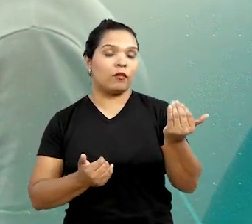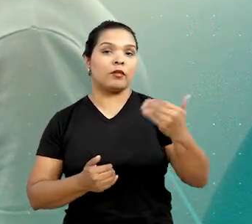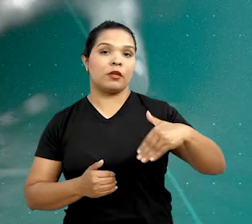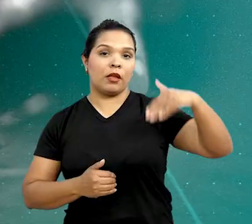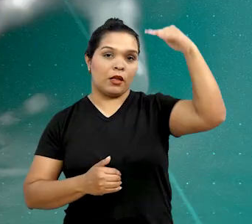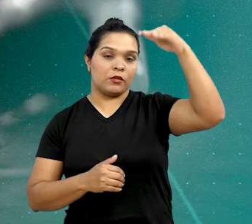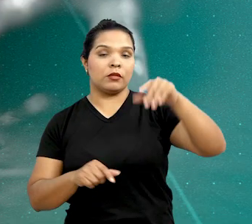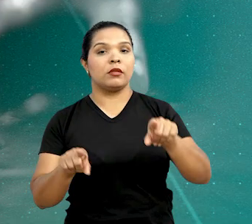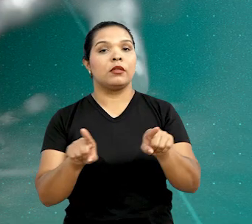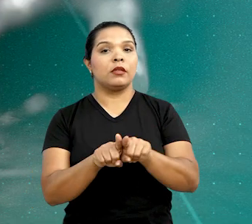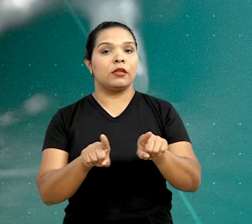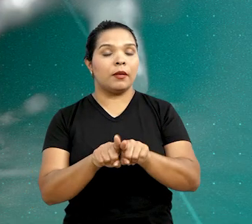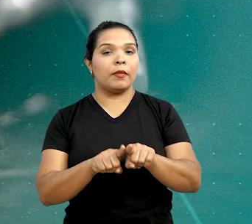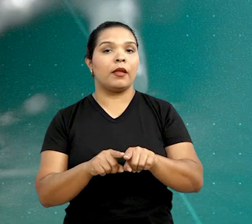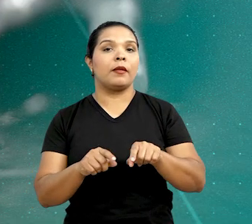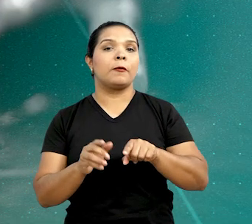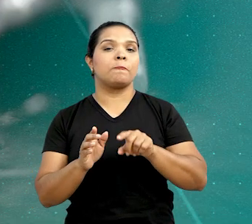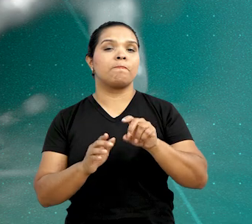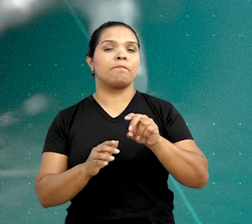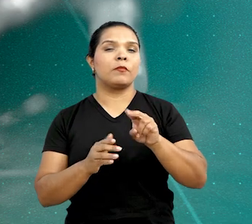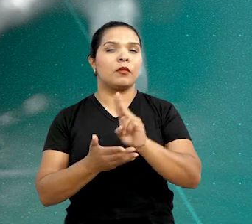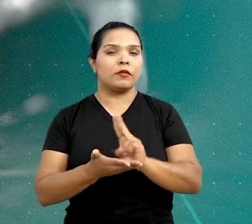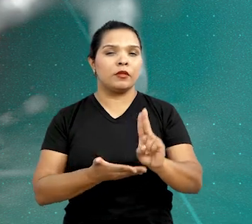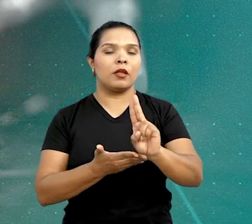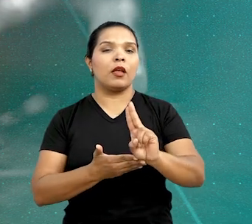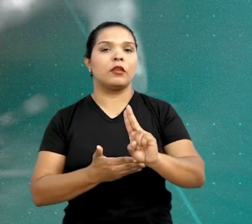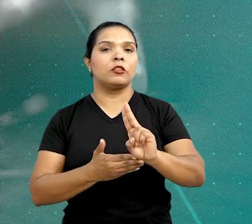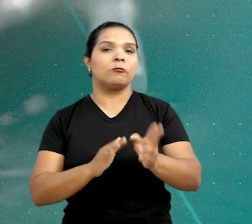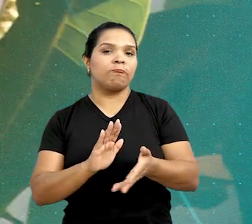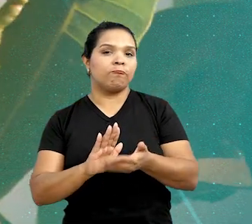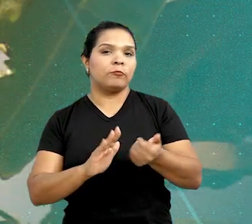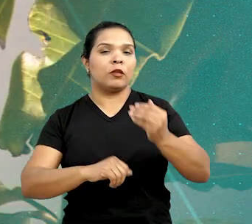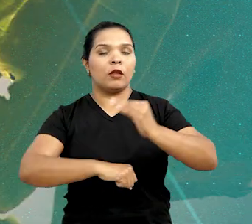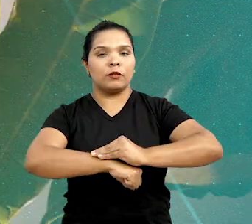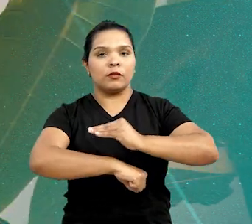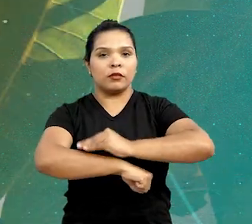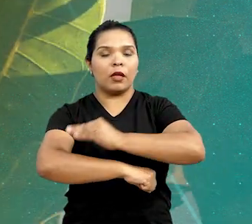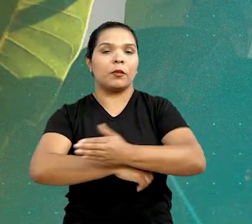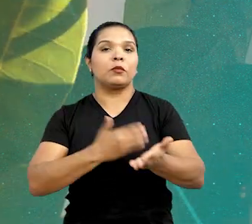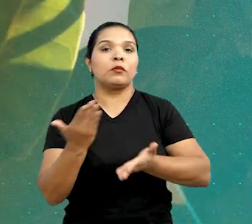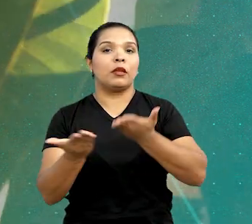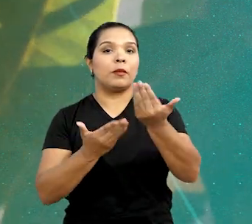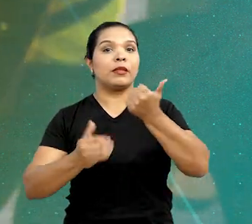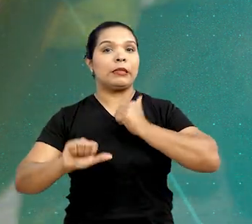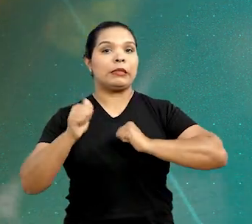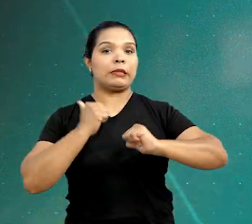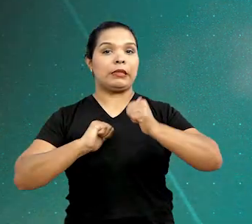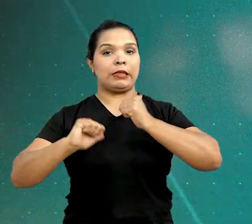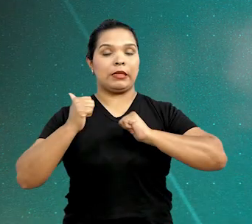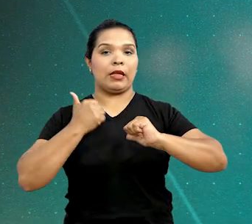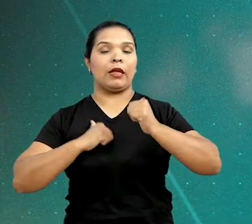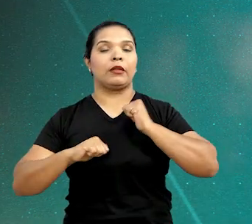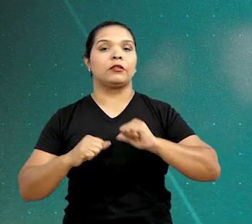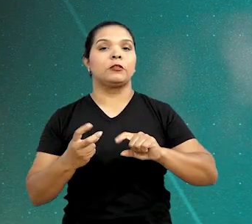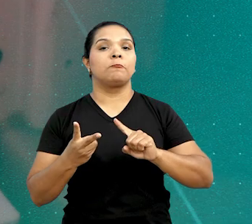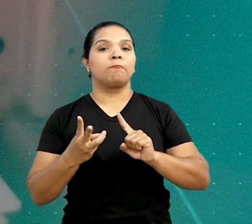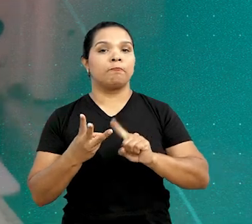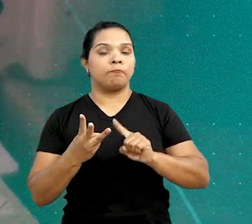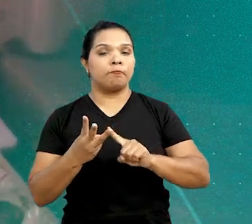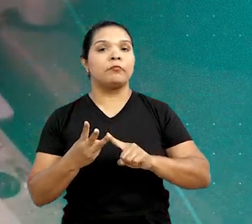do Norte analisam uma substância retirada do sapo que pode auxiliar no tratamento da ansiedade. Veja